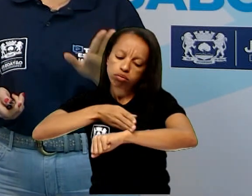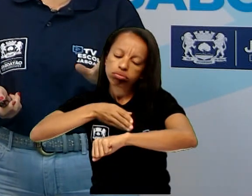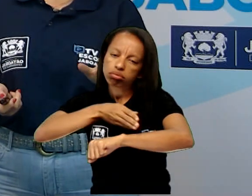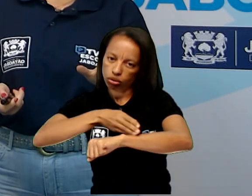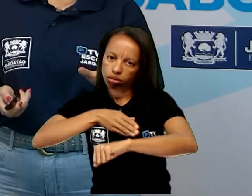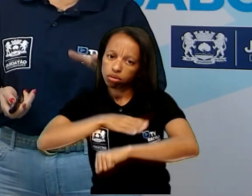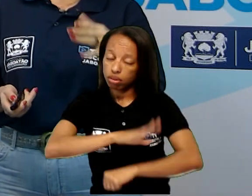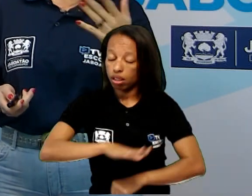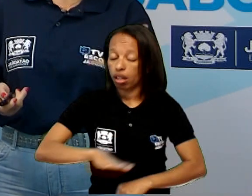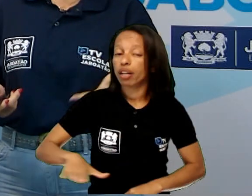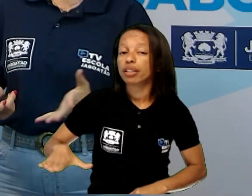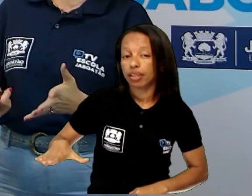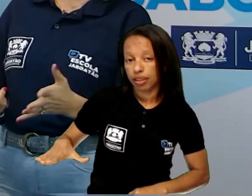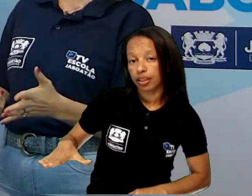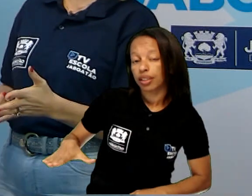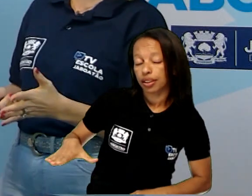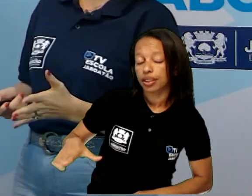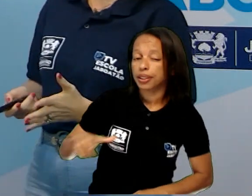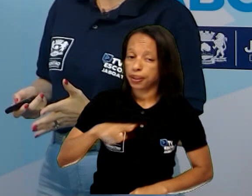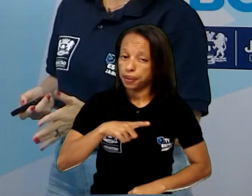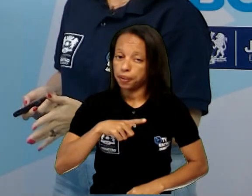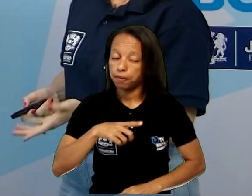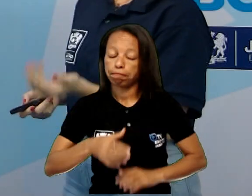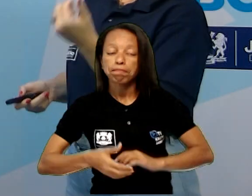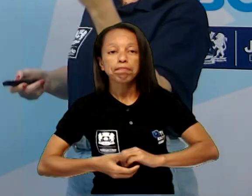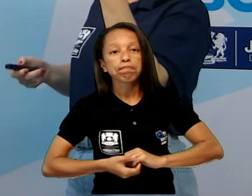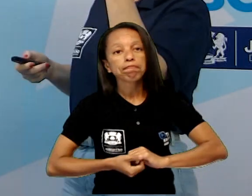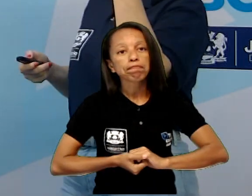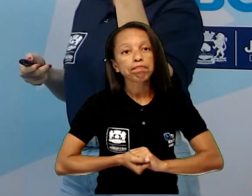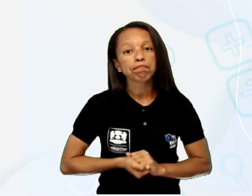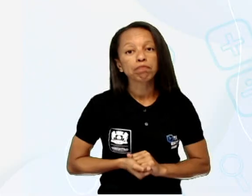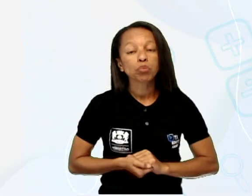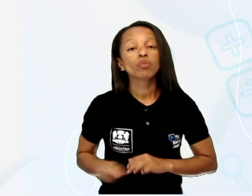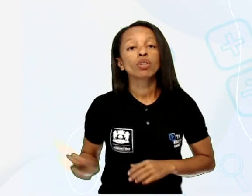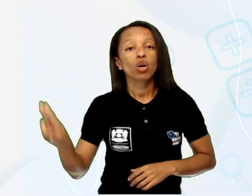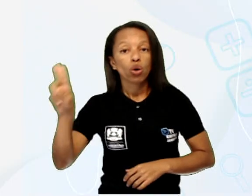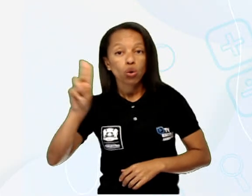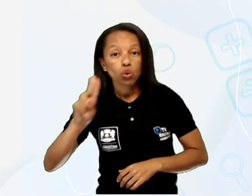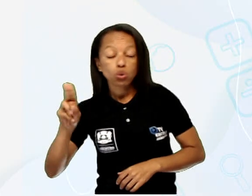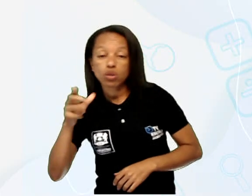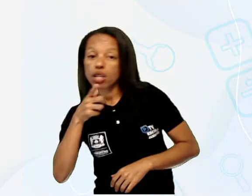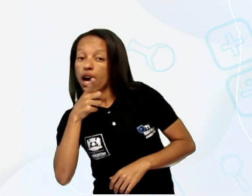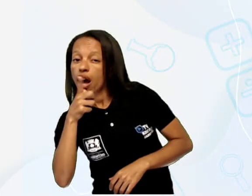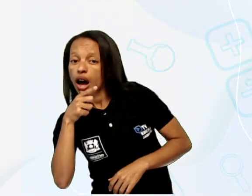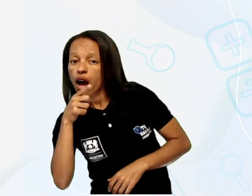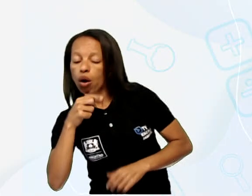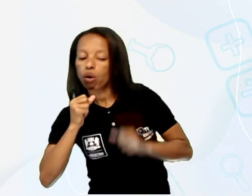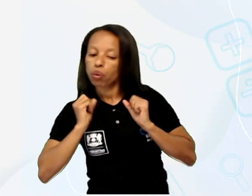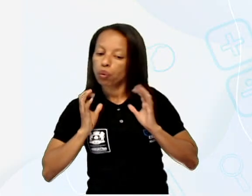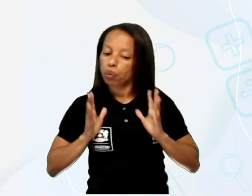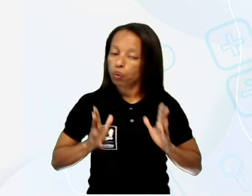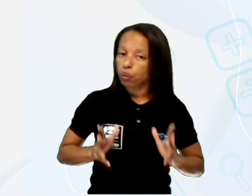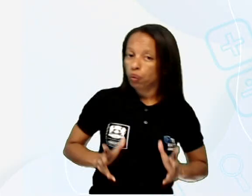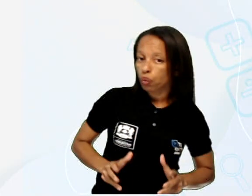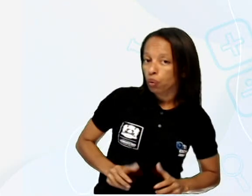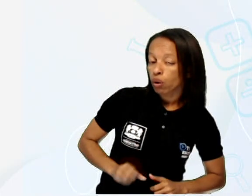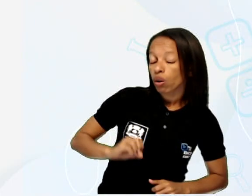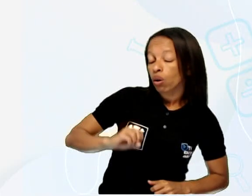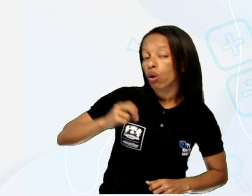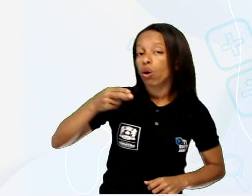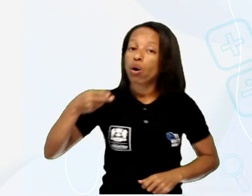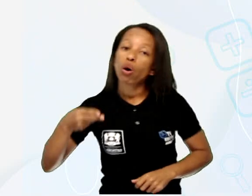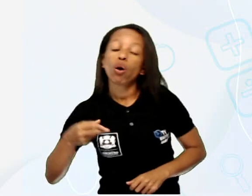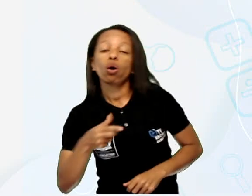criança eventualmente ele tenha causado, né? Utilizar água limpa ou água oxigenada. Se você não